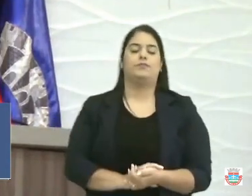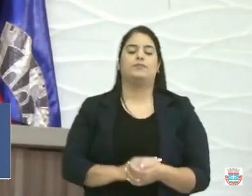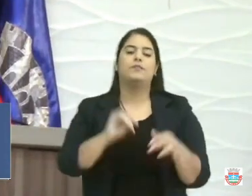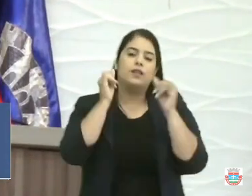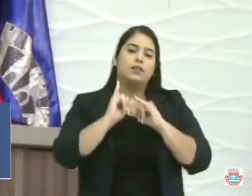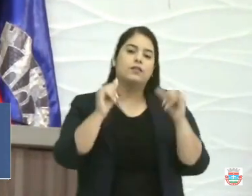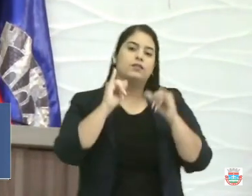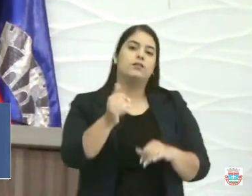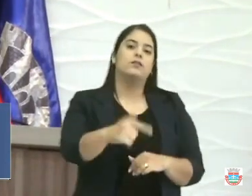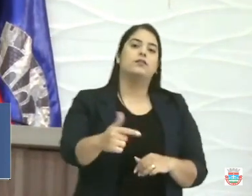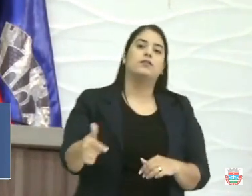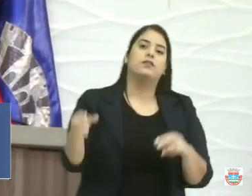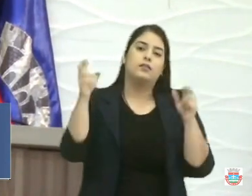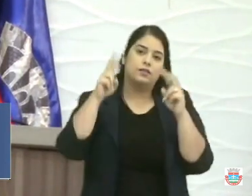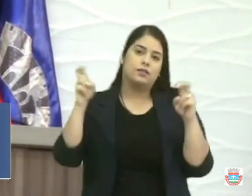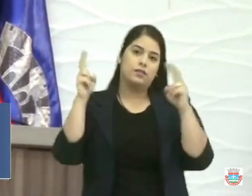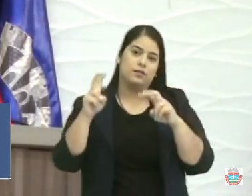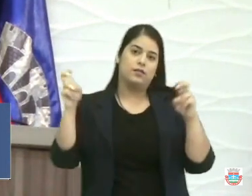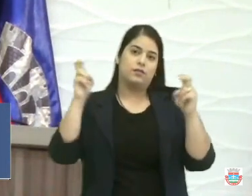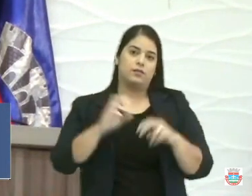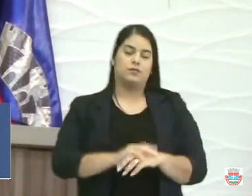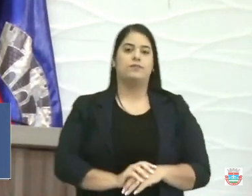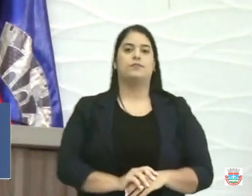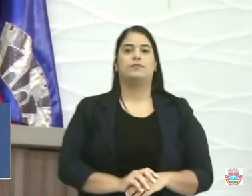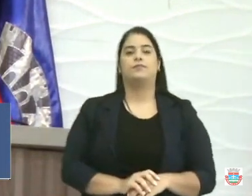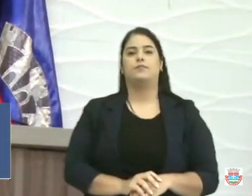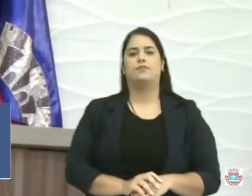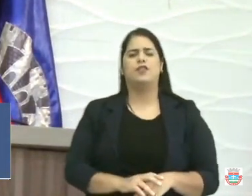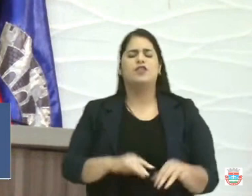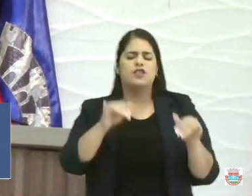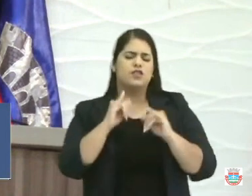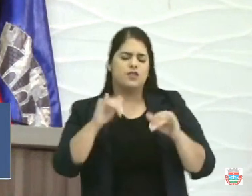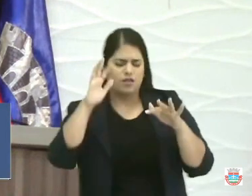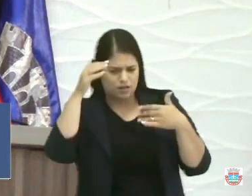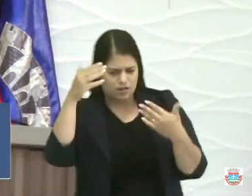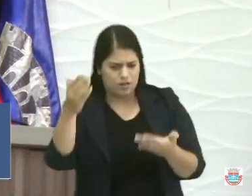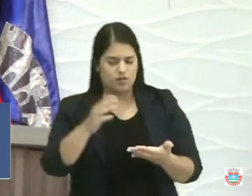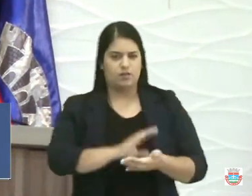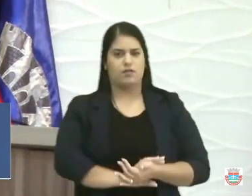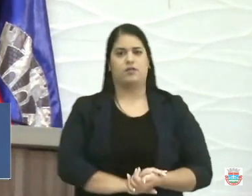CBT. Seu Zé, deixa eu dar um conselho a Vossa Excelência.